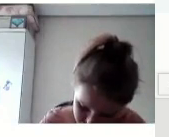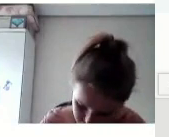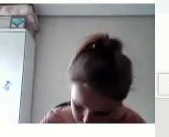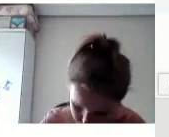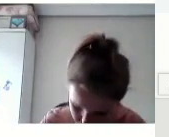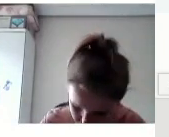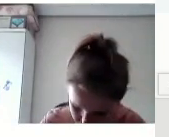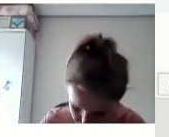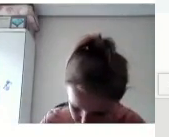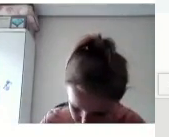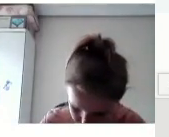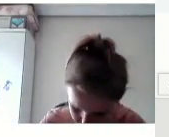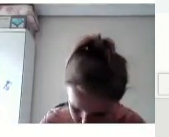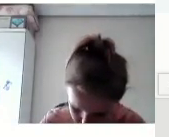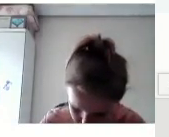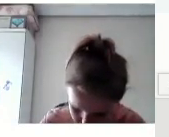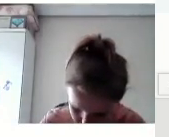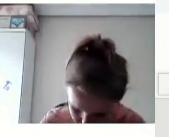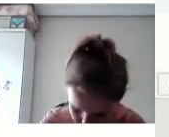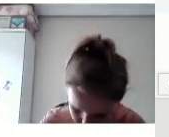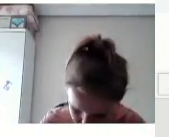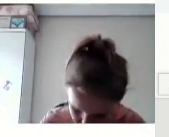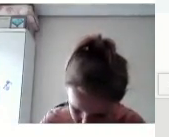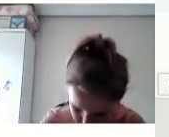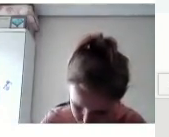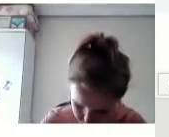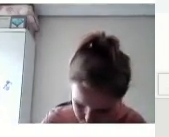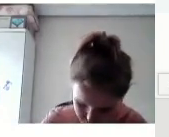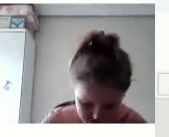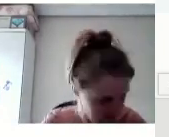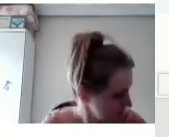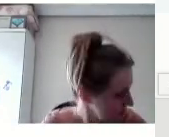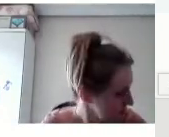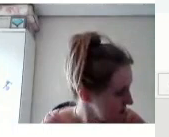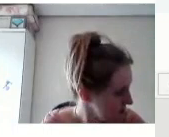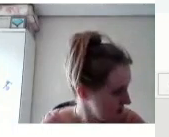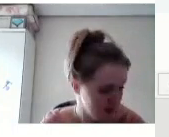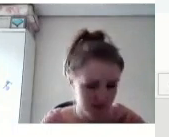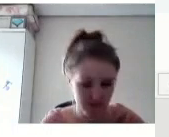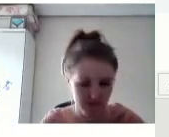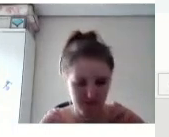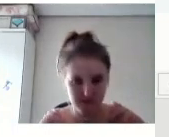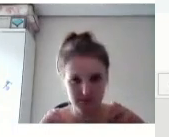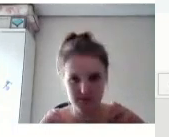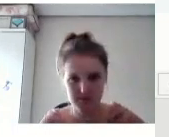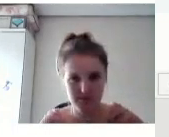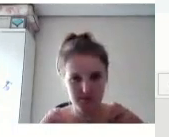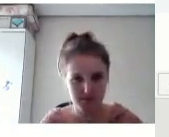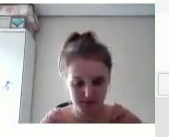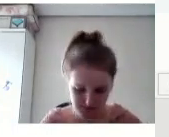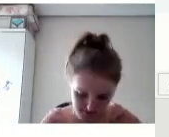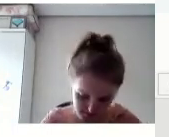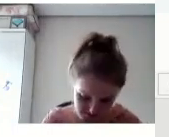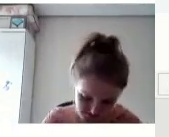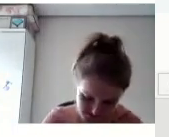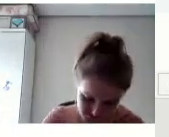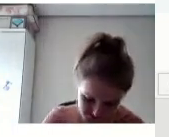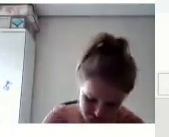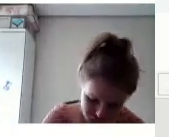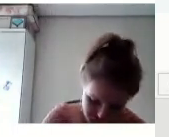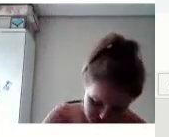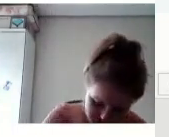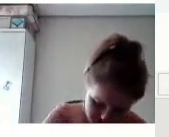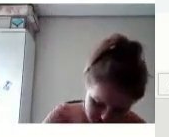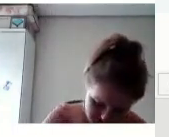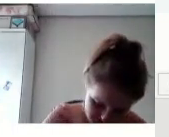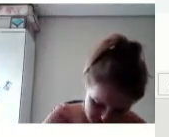psi-estrela só aparece no segundo termo, né? Que fica claro qual é que vai ser a derivada, né? A derivada é todo mundo que está acompanhando o gradiente de psi-estrela,